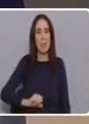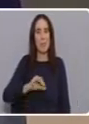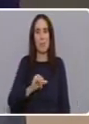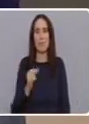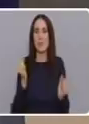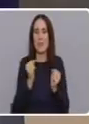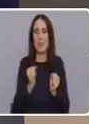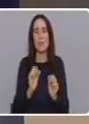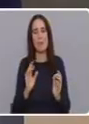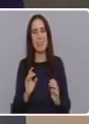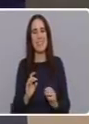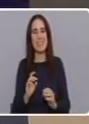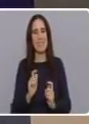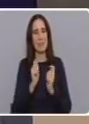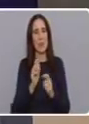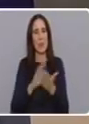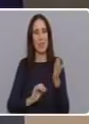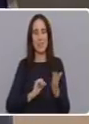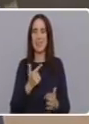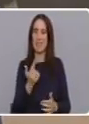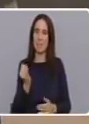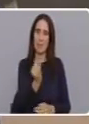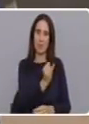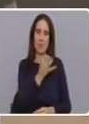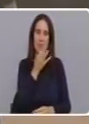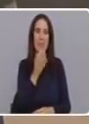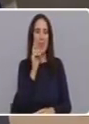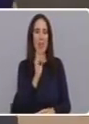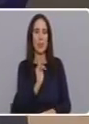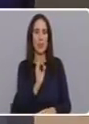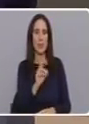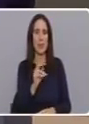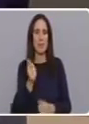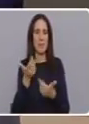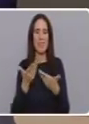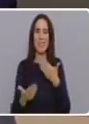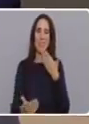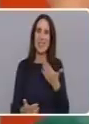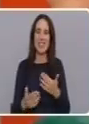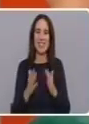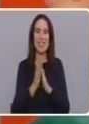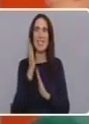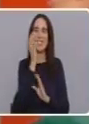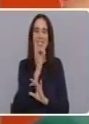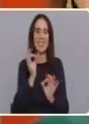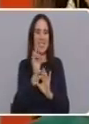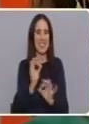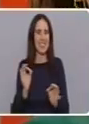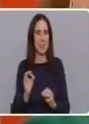frio. Mas eu vou passar a ver aos meus colegas para eles também poderem falar. Soraya, bem-vinda. Obrigada. Meu Deus, que linda, que